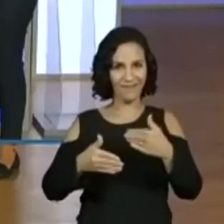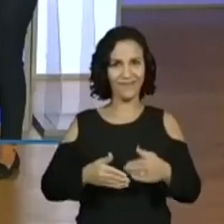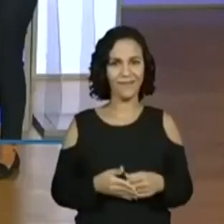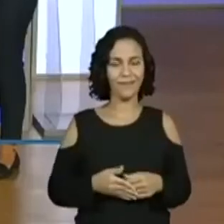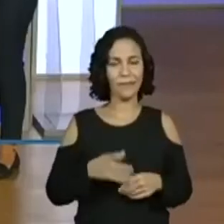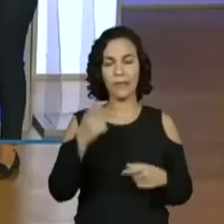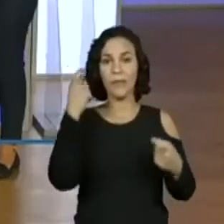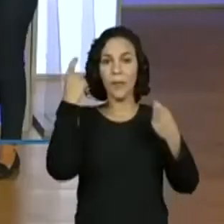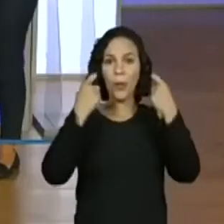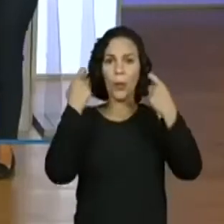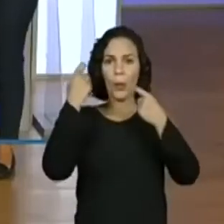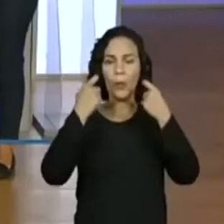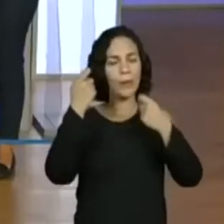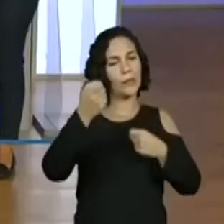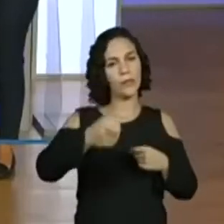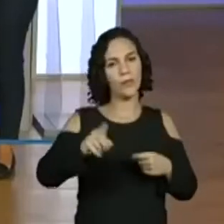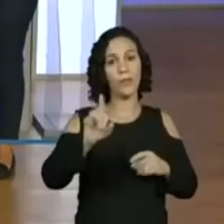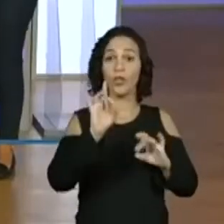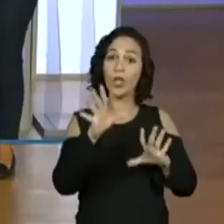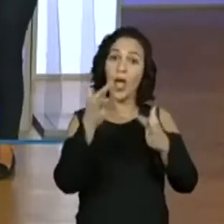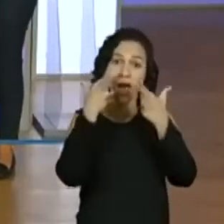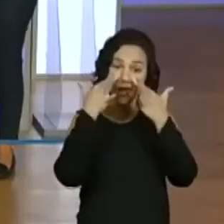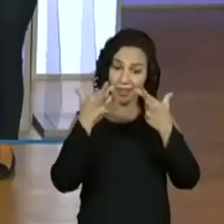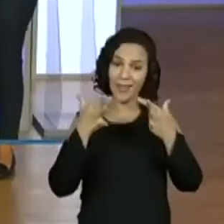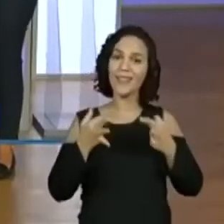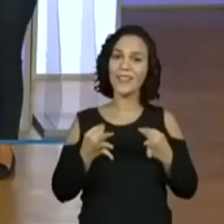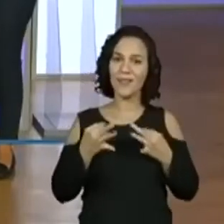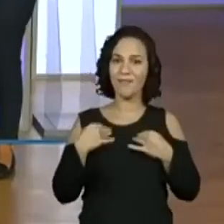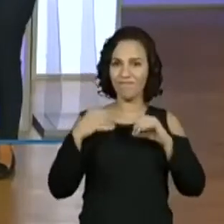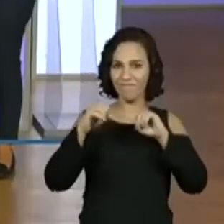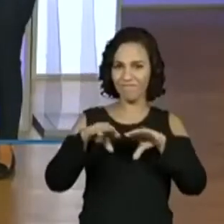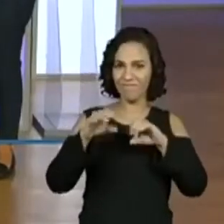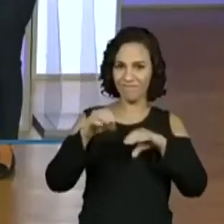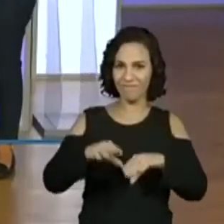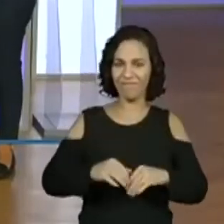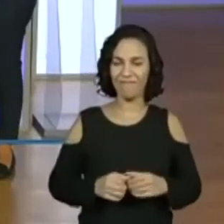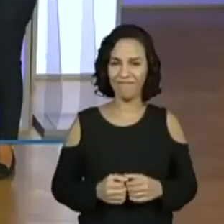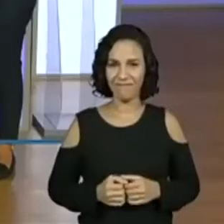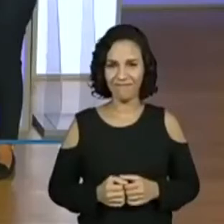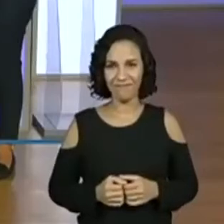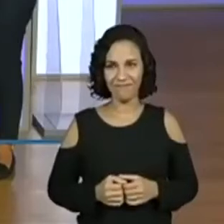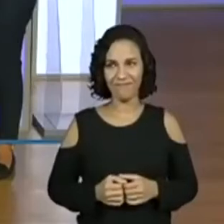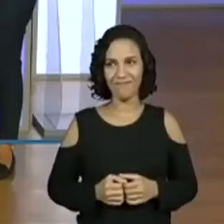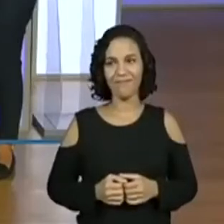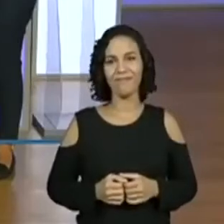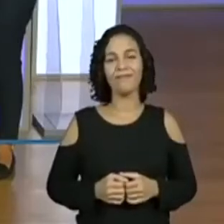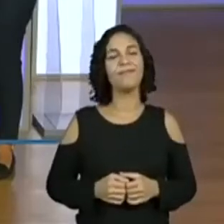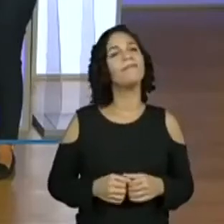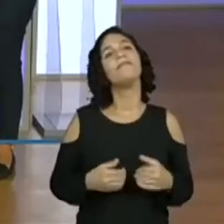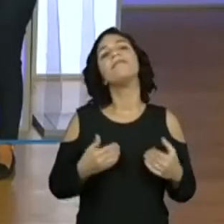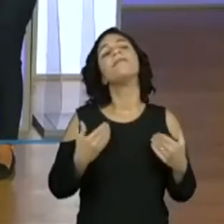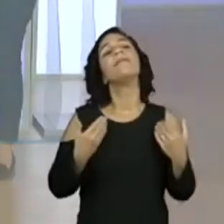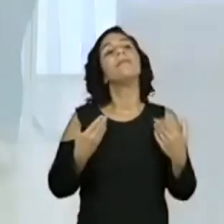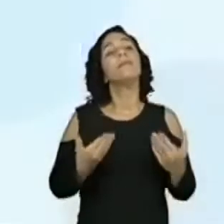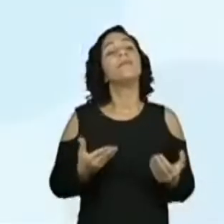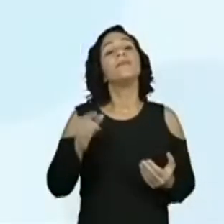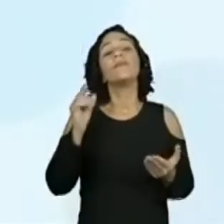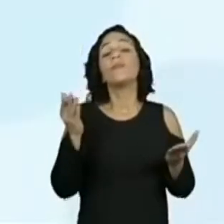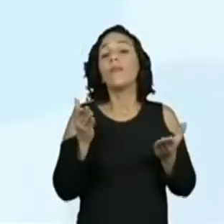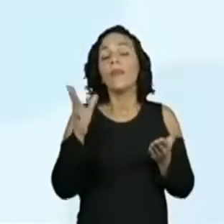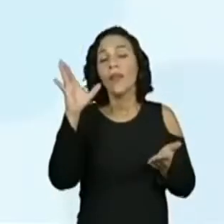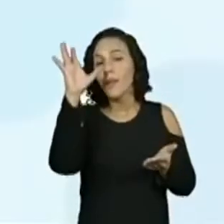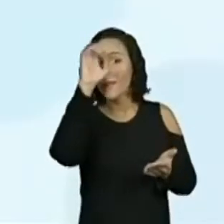não têm que se preocupar, é só ficar ligadinho com o que a gente está ensinando. Vamos lá. Olha só, o que vamos